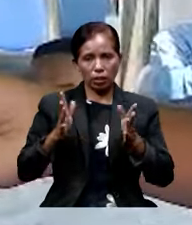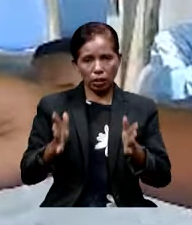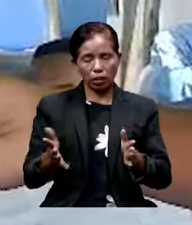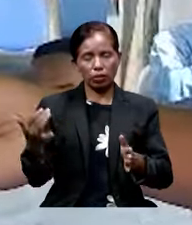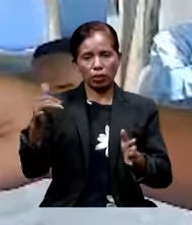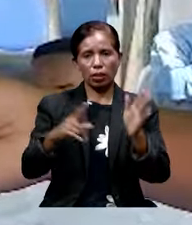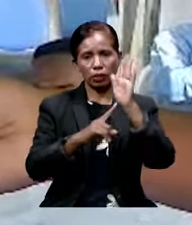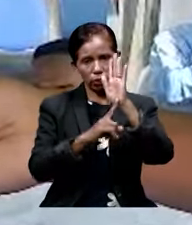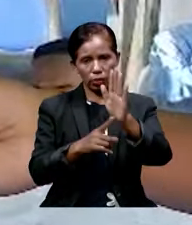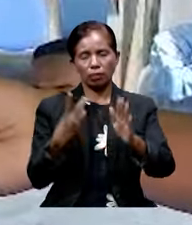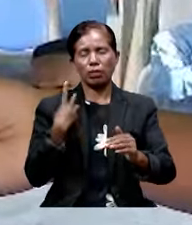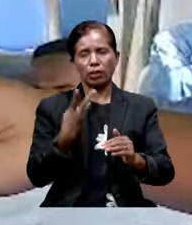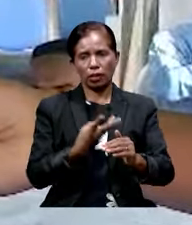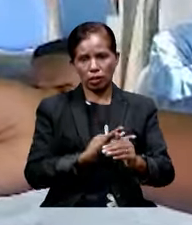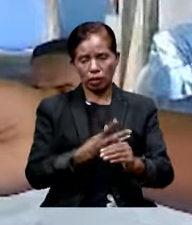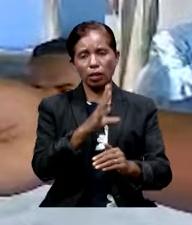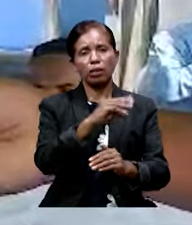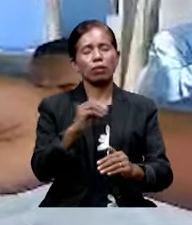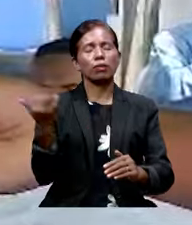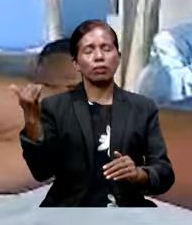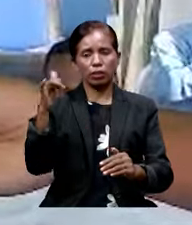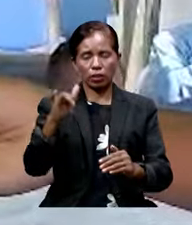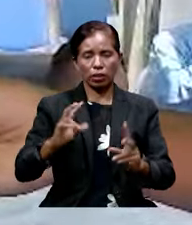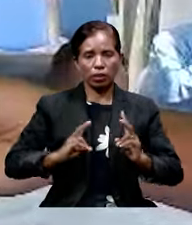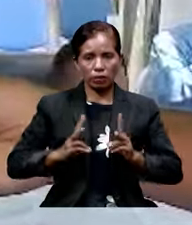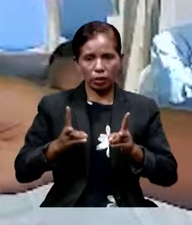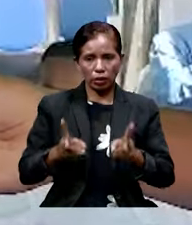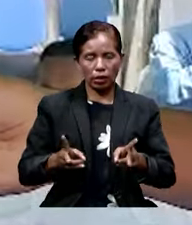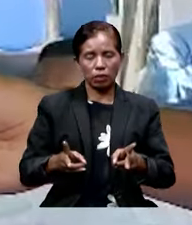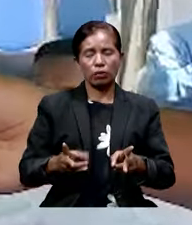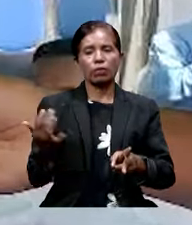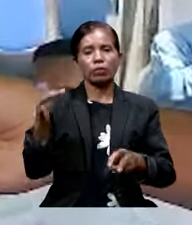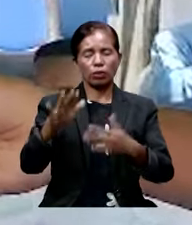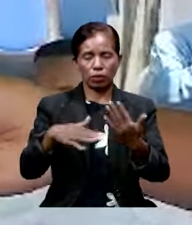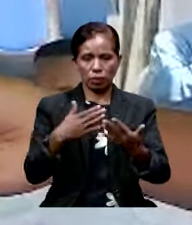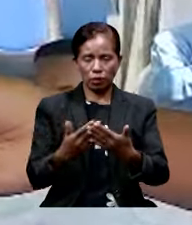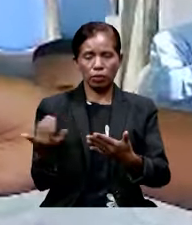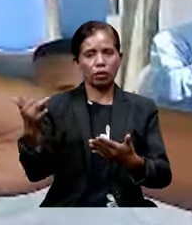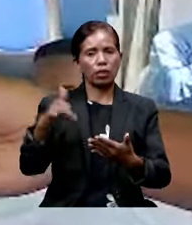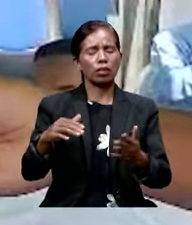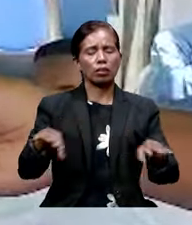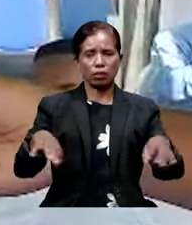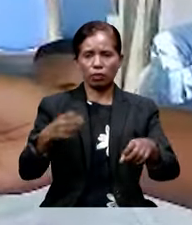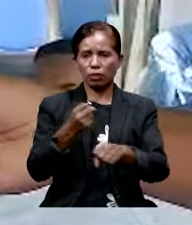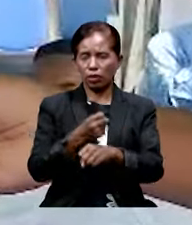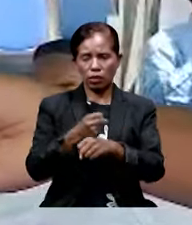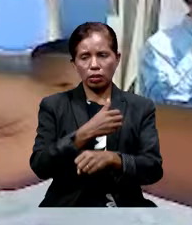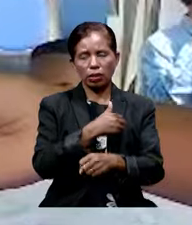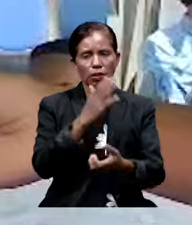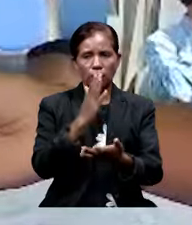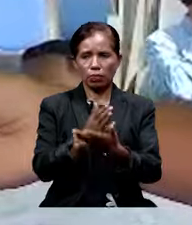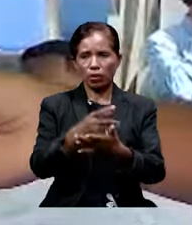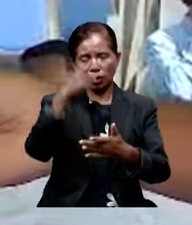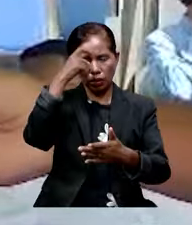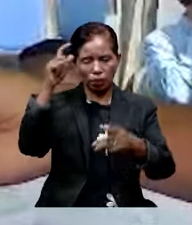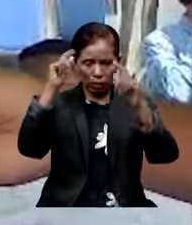beita. E Sira, veteranos no veterana Sira, mas Sira ni luta se dá o para, também ita Timor-Leste,